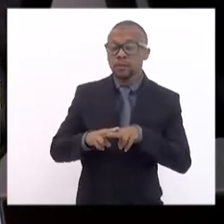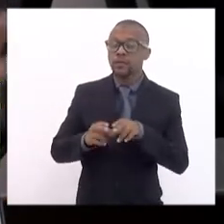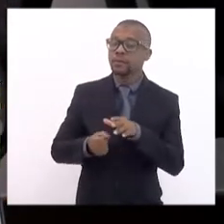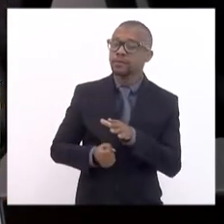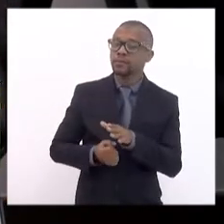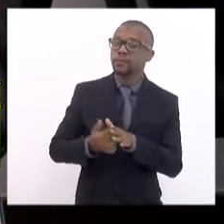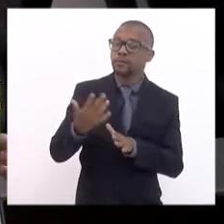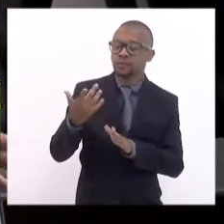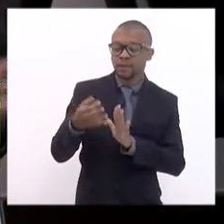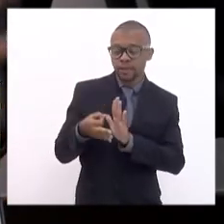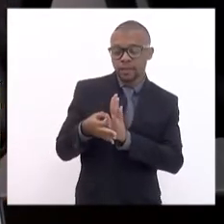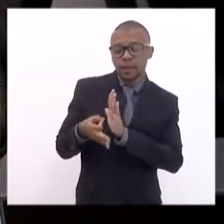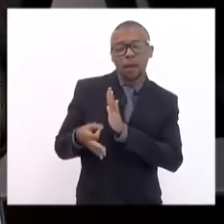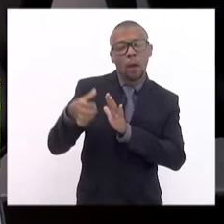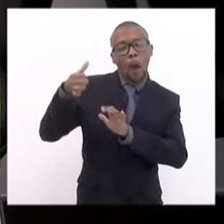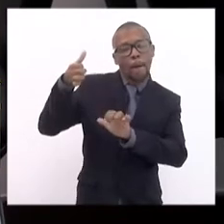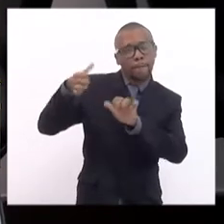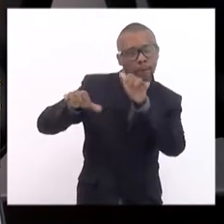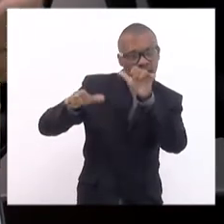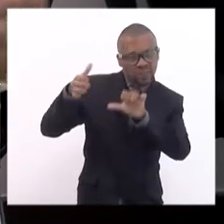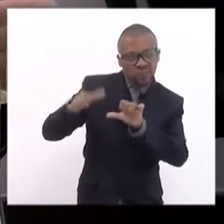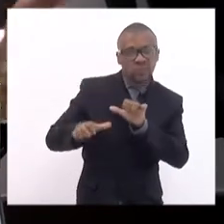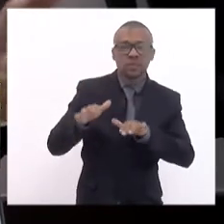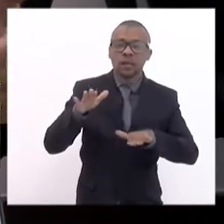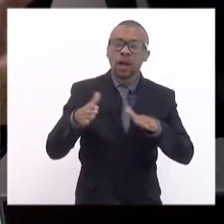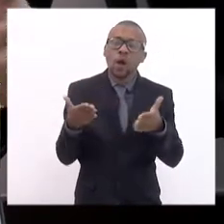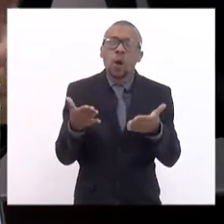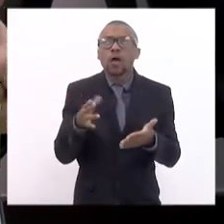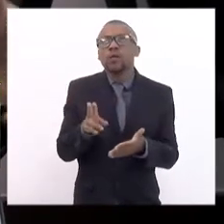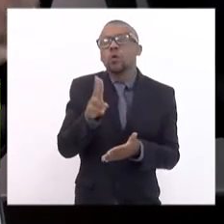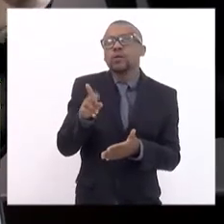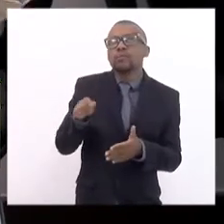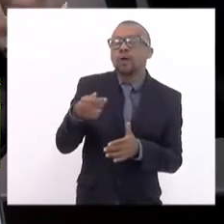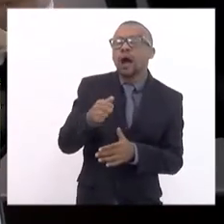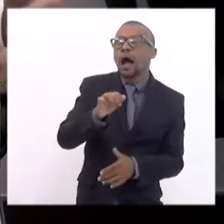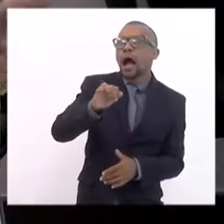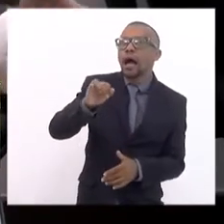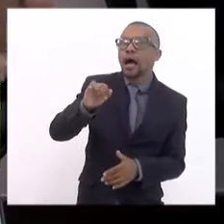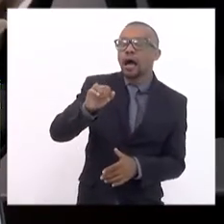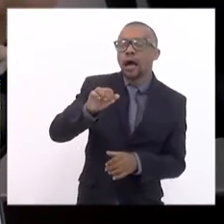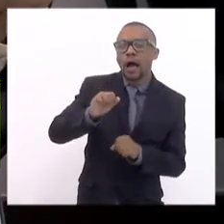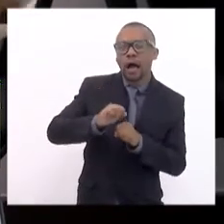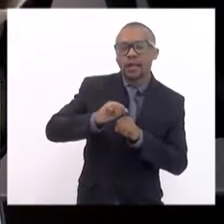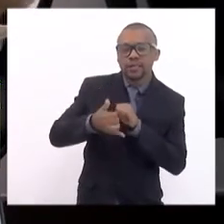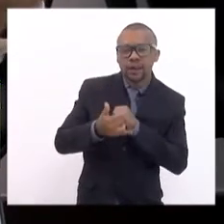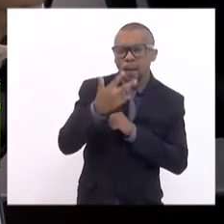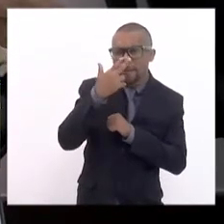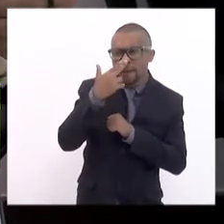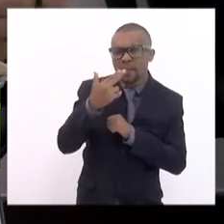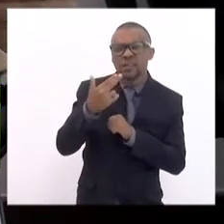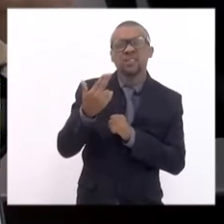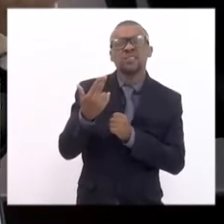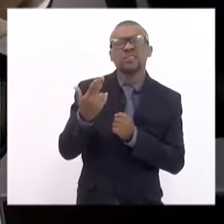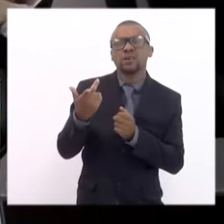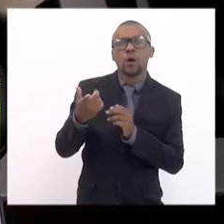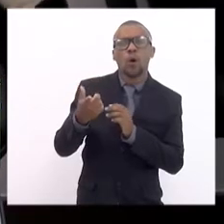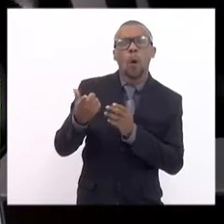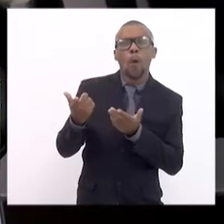um parecer, como agora se usa muito esse adjetivo que eu não gosto, mas eu vou usar, um parecer